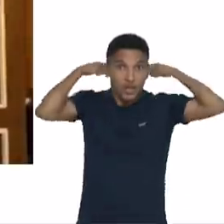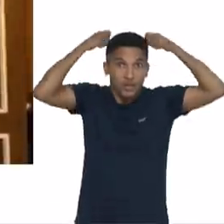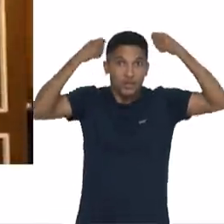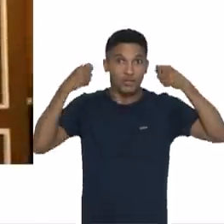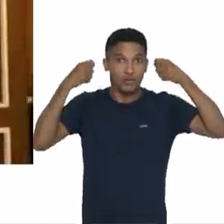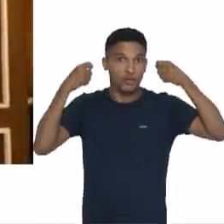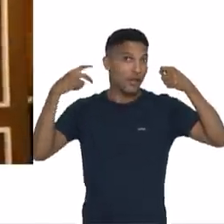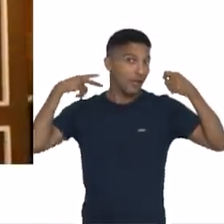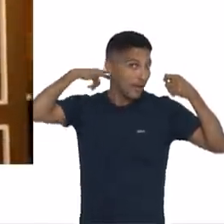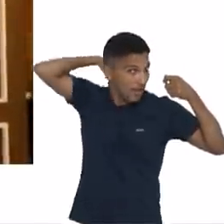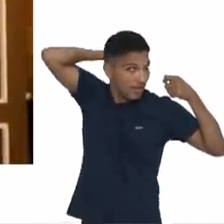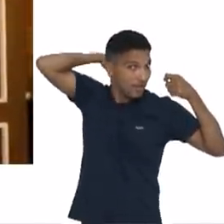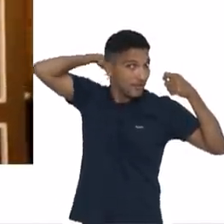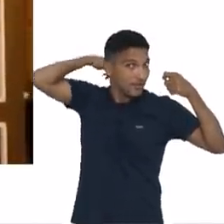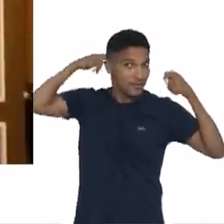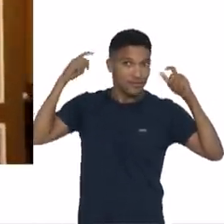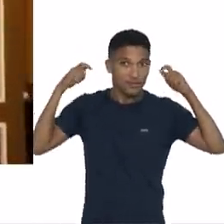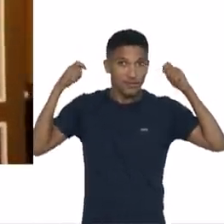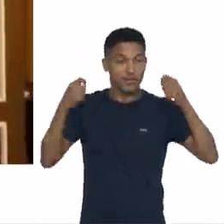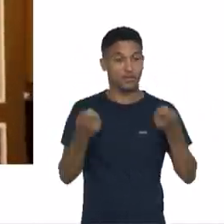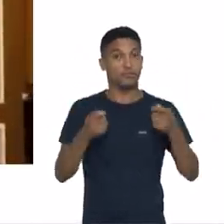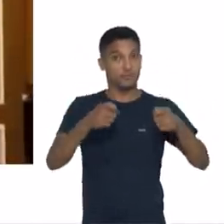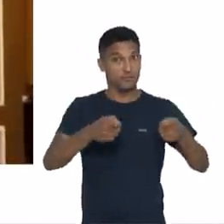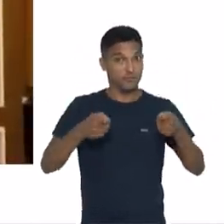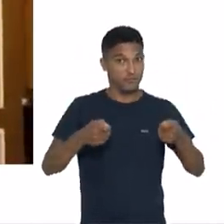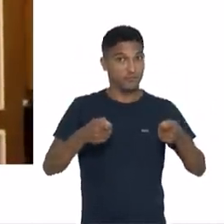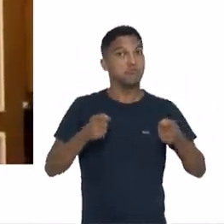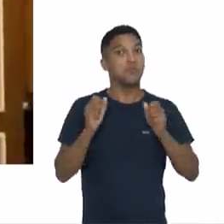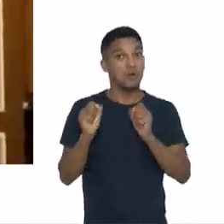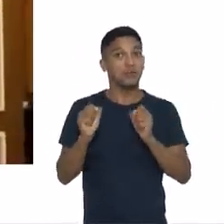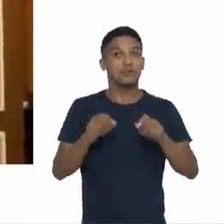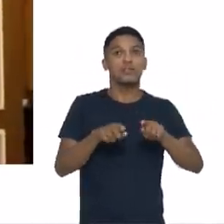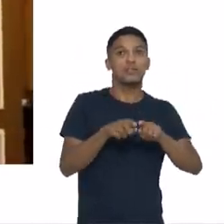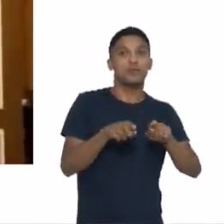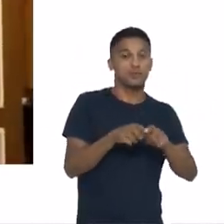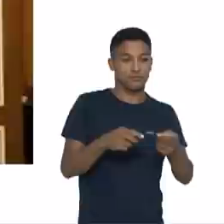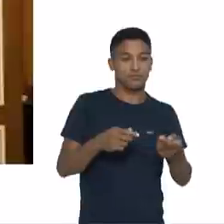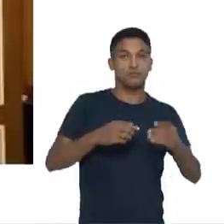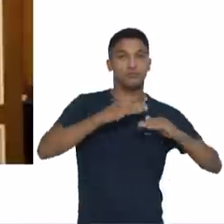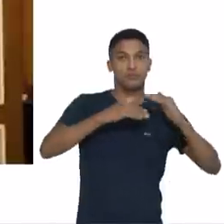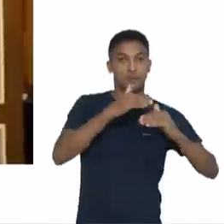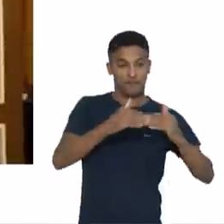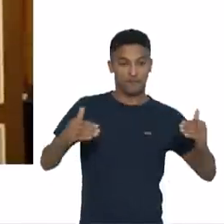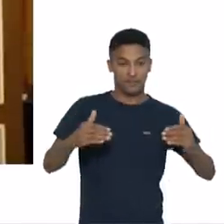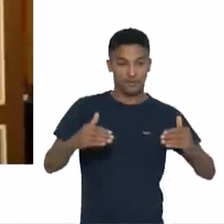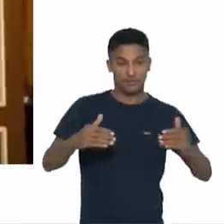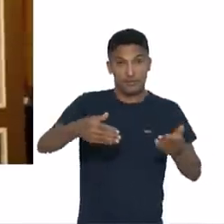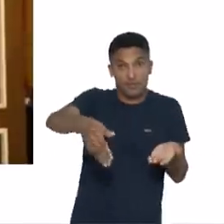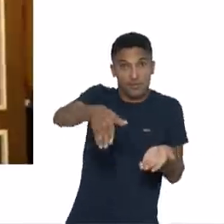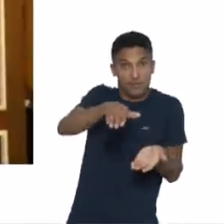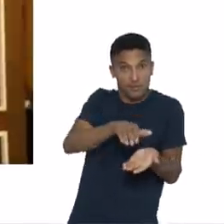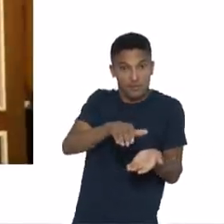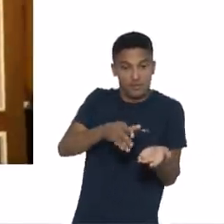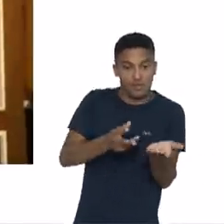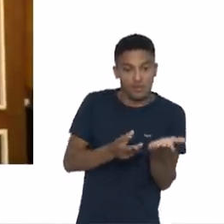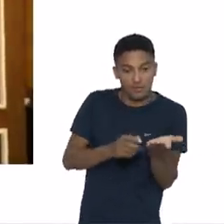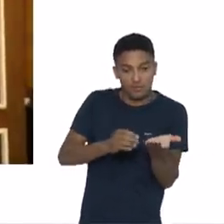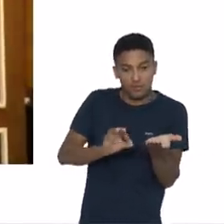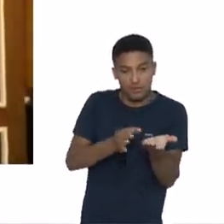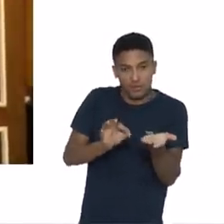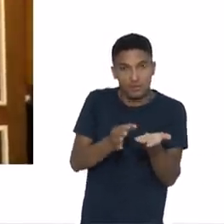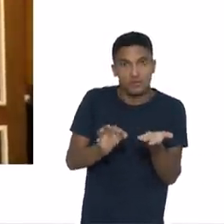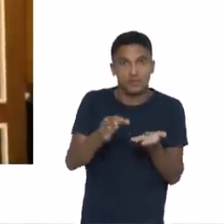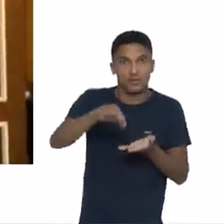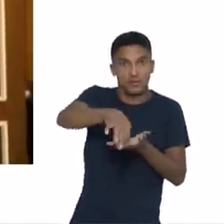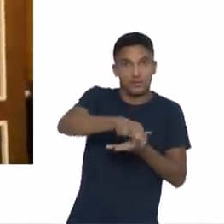peguei um retalhinho que eu tinha ali, só fechei ele aqui na lateral e virou uma touquinha, tá? Fiz uma